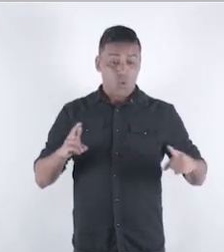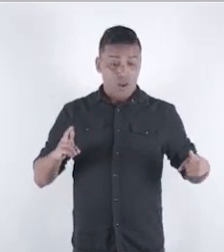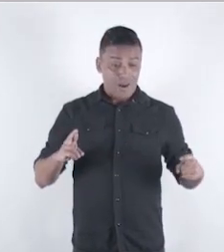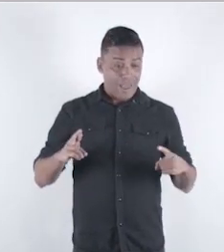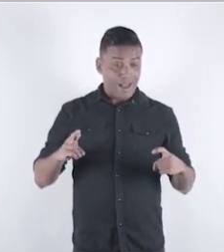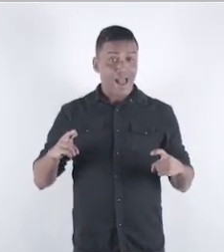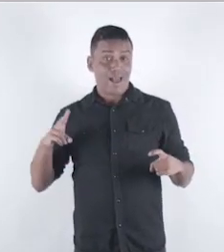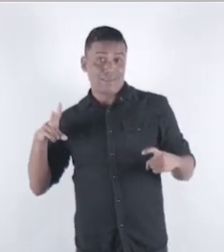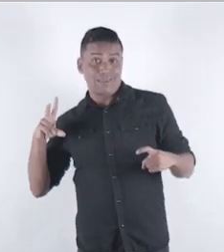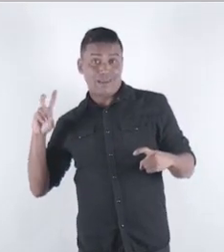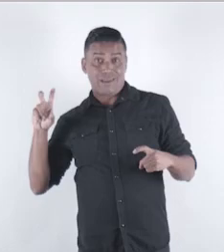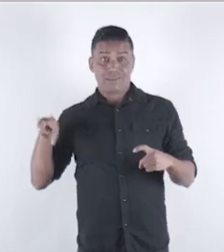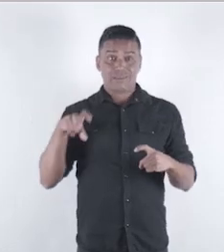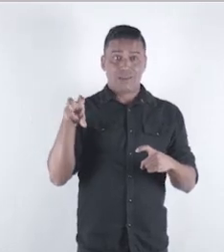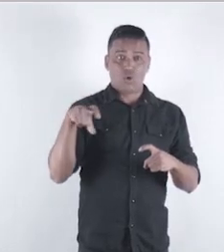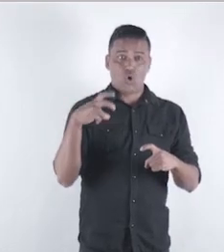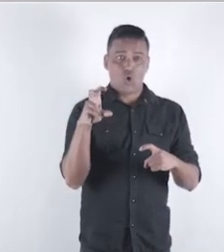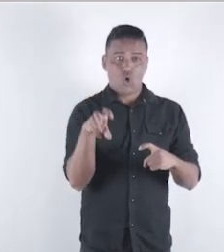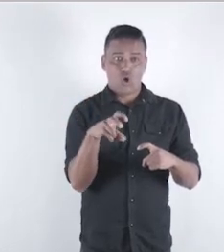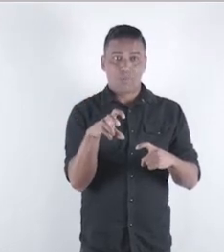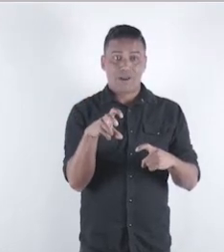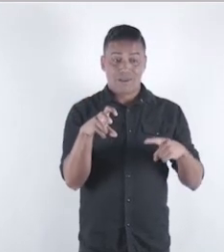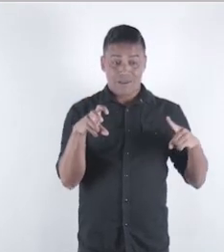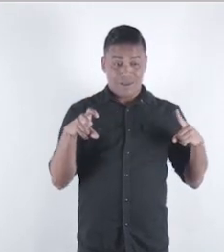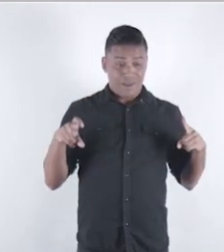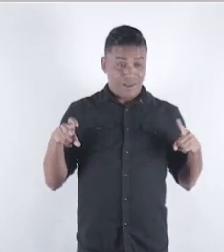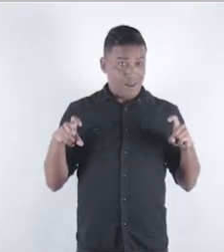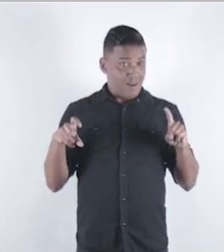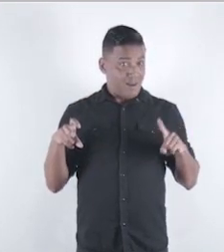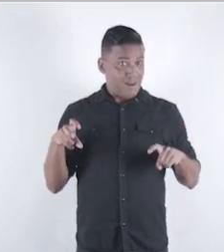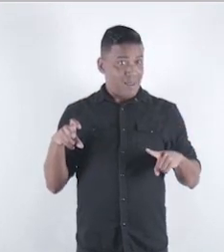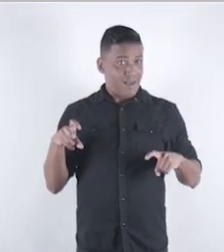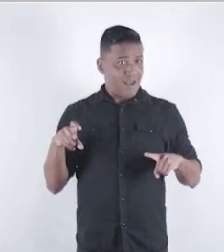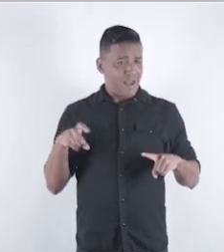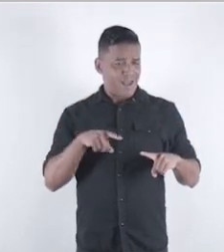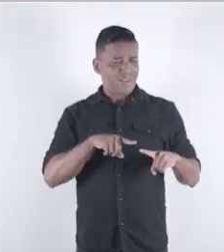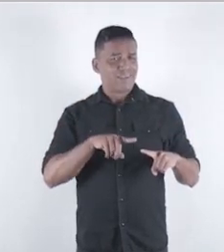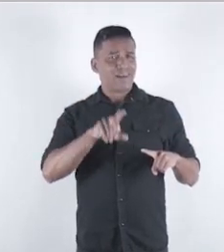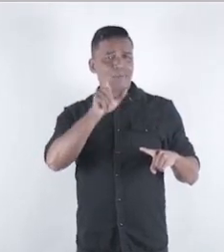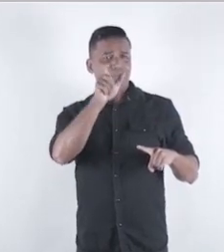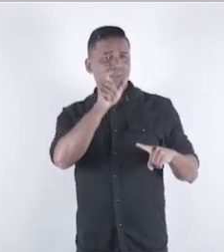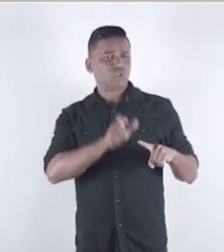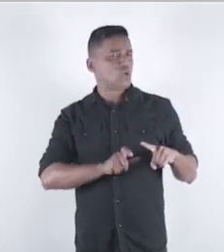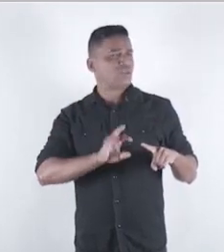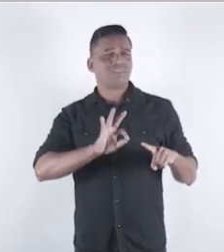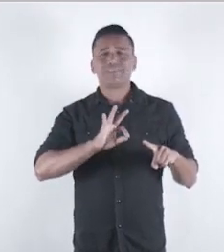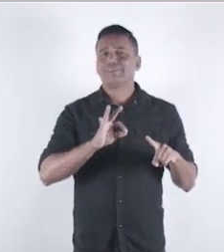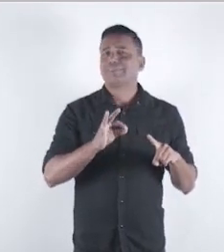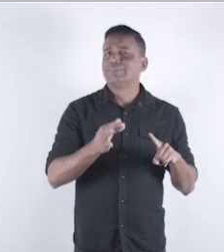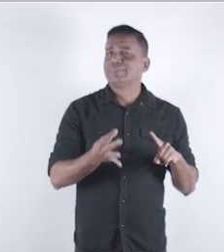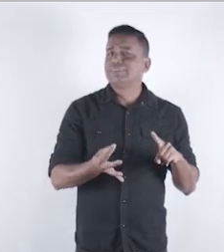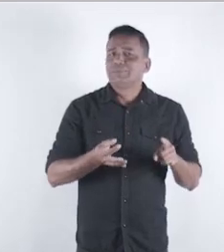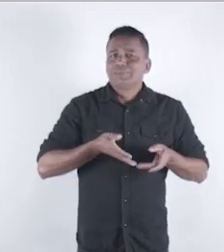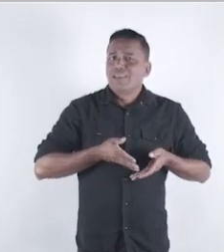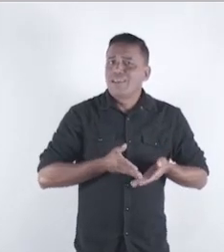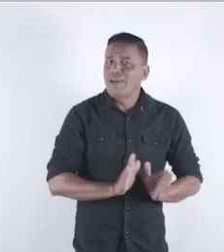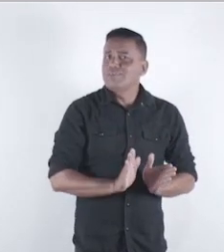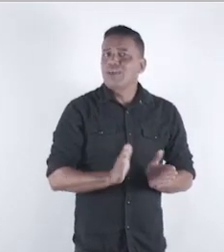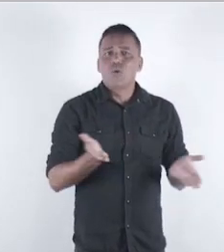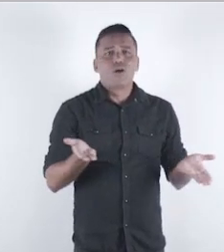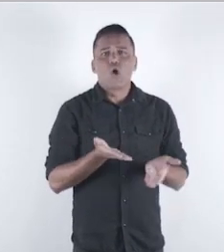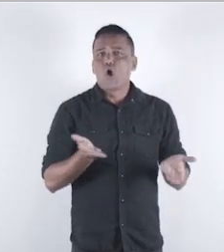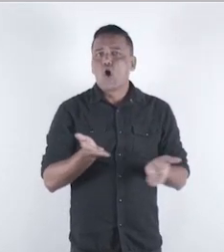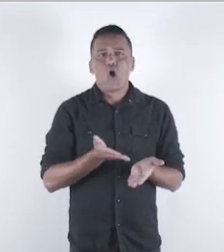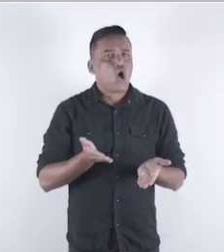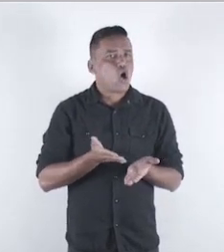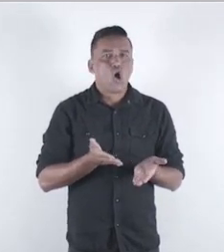e a cobra, né? A lagarta é uma personagem ingênua, inocente, porque ela acabou de nascer, né? Afinal de contas,